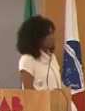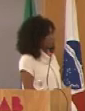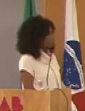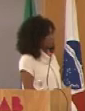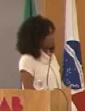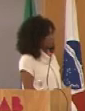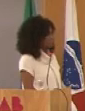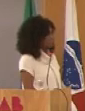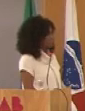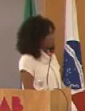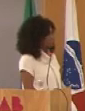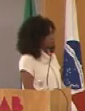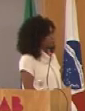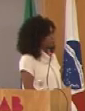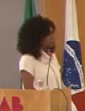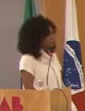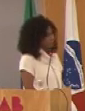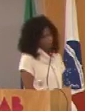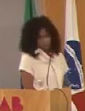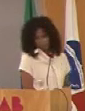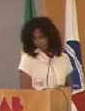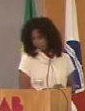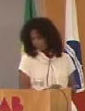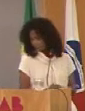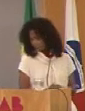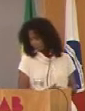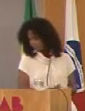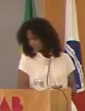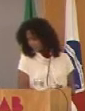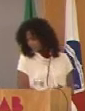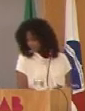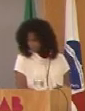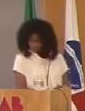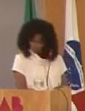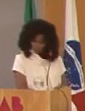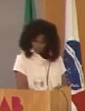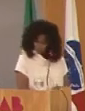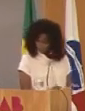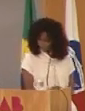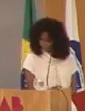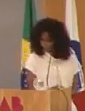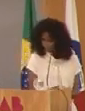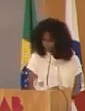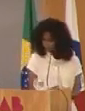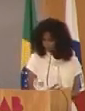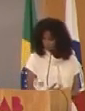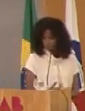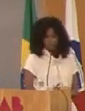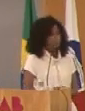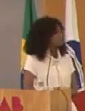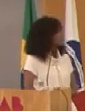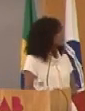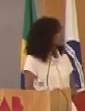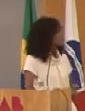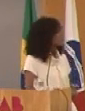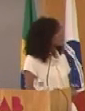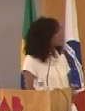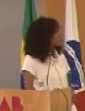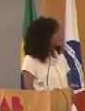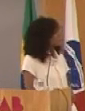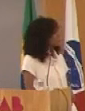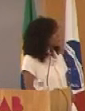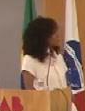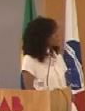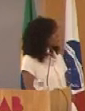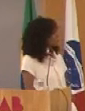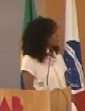numa mobilização democrática por um país mais justo e pela observância dos dispositivos constitucionais, no caso